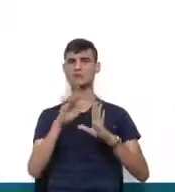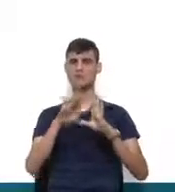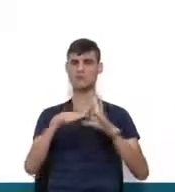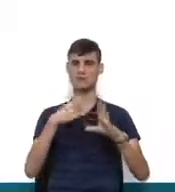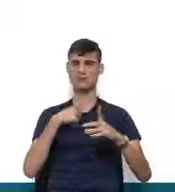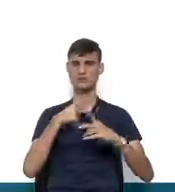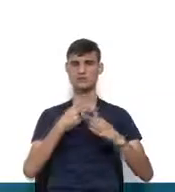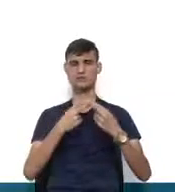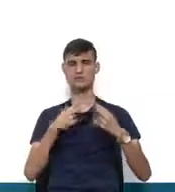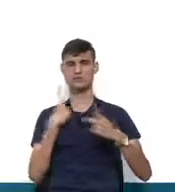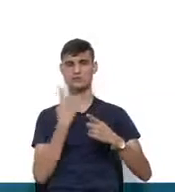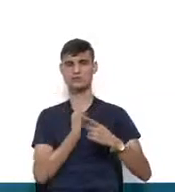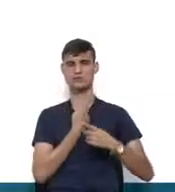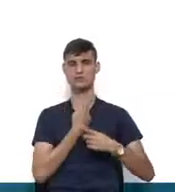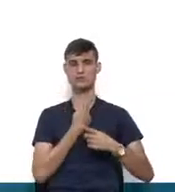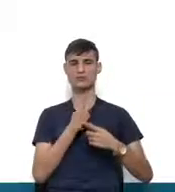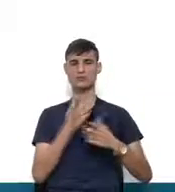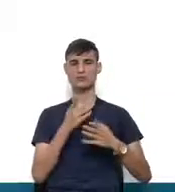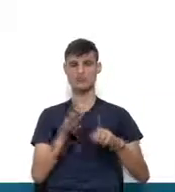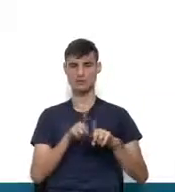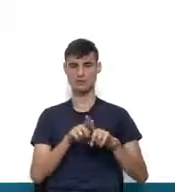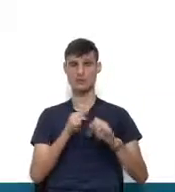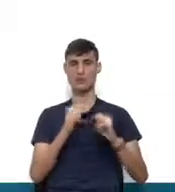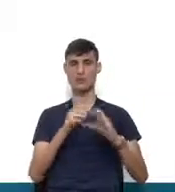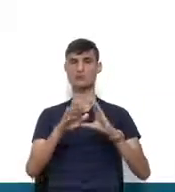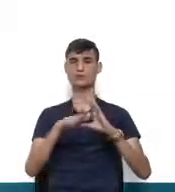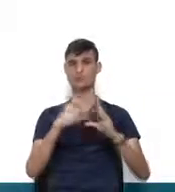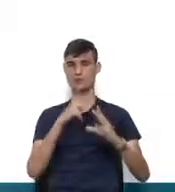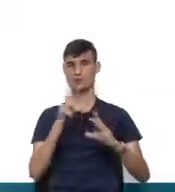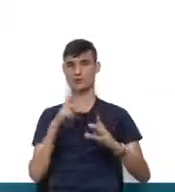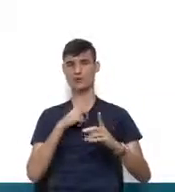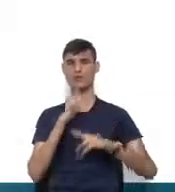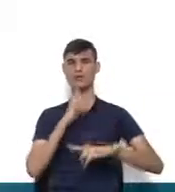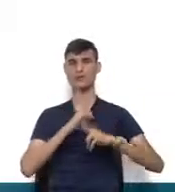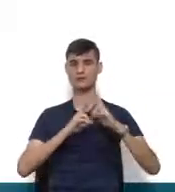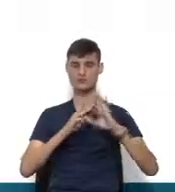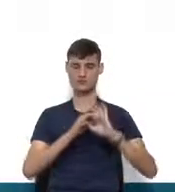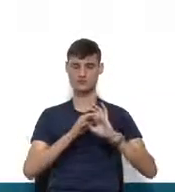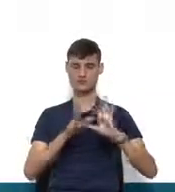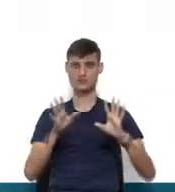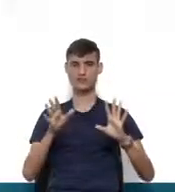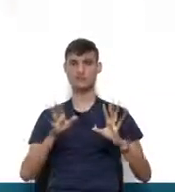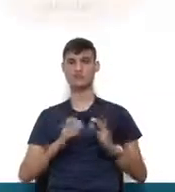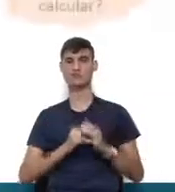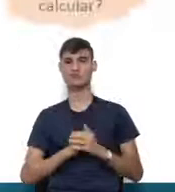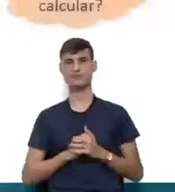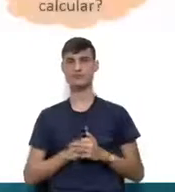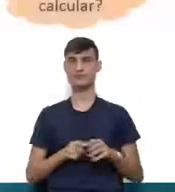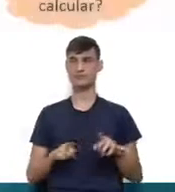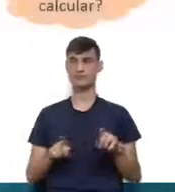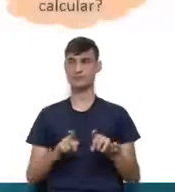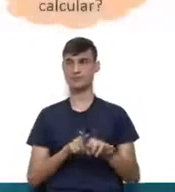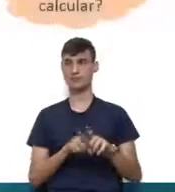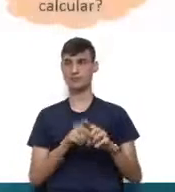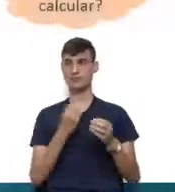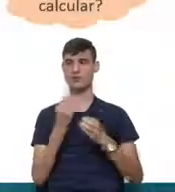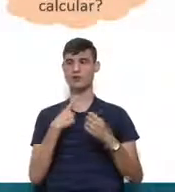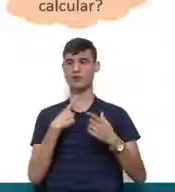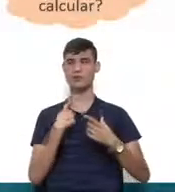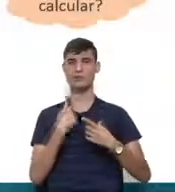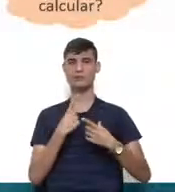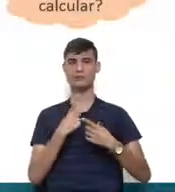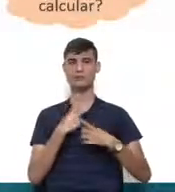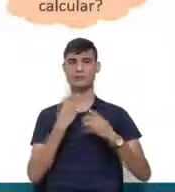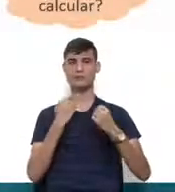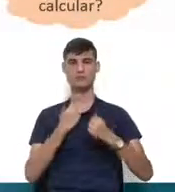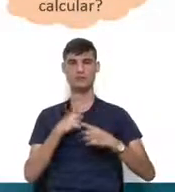essas resoluções lá no nosso fórum, pode encaminhar as dúvidas que eu estou à disposição. E como que a gente pode